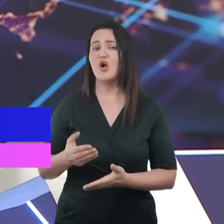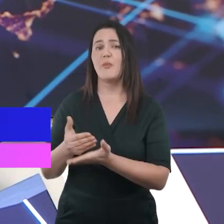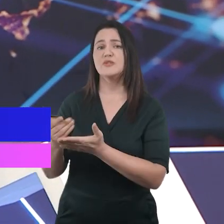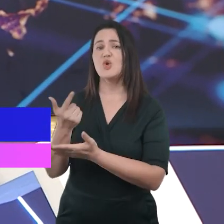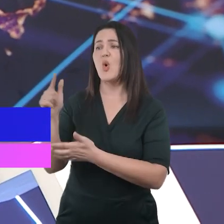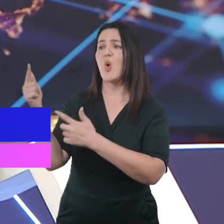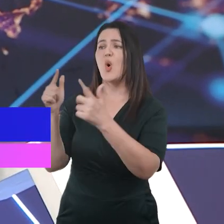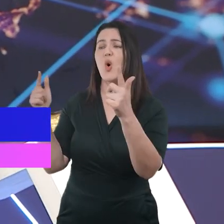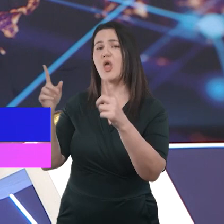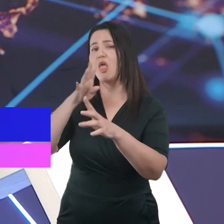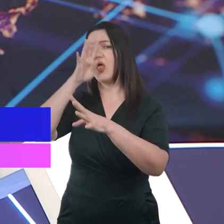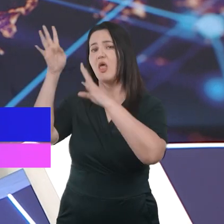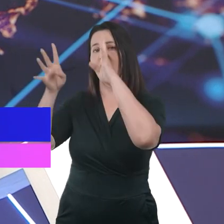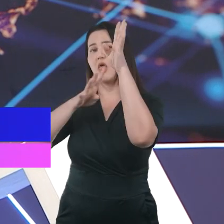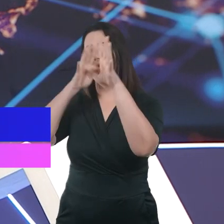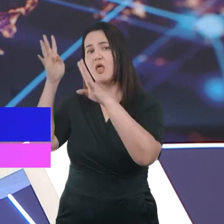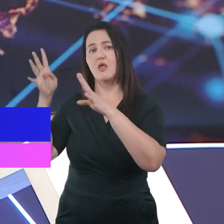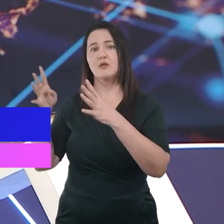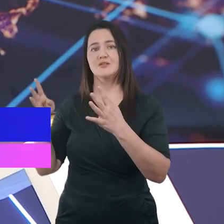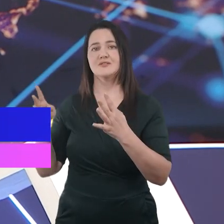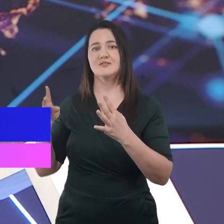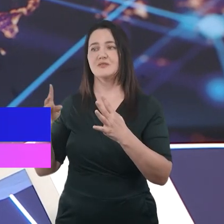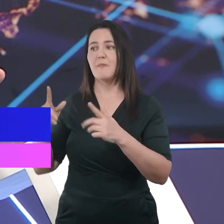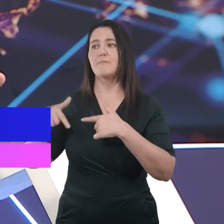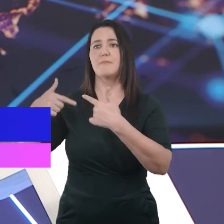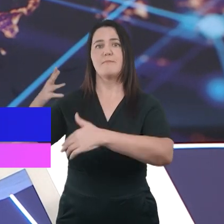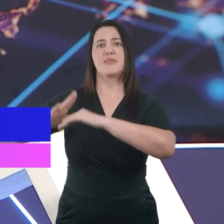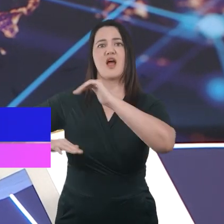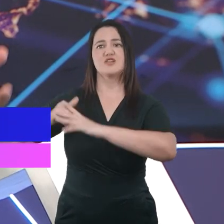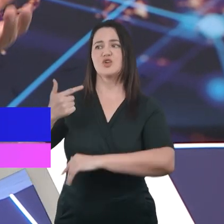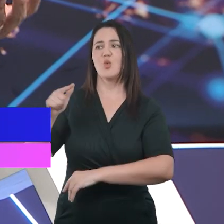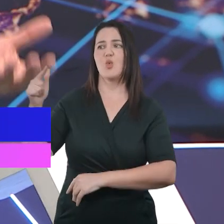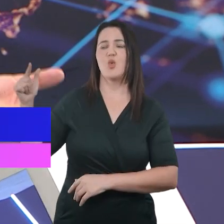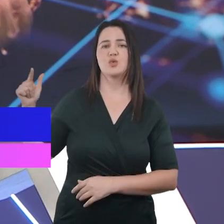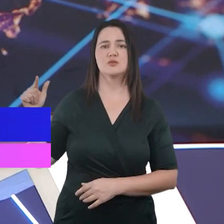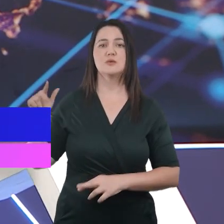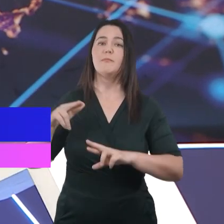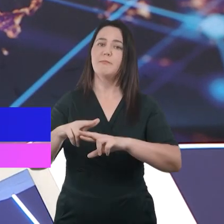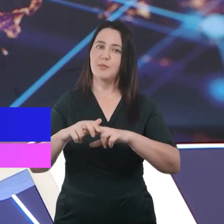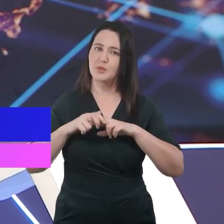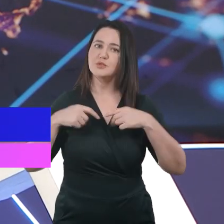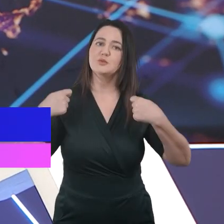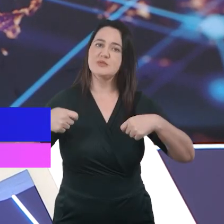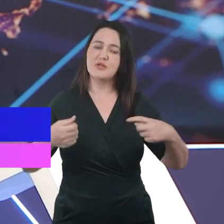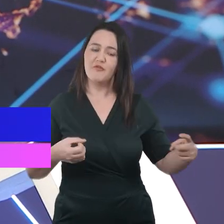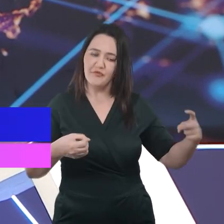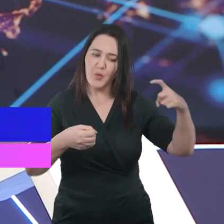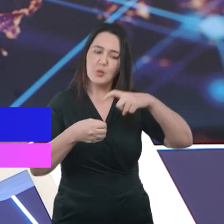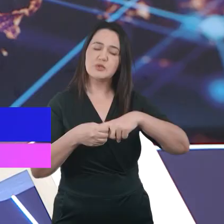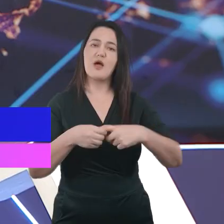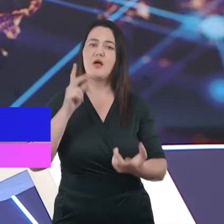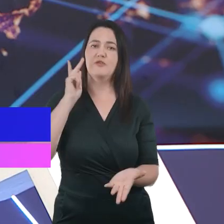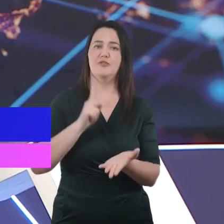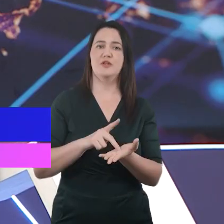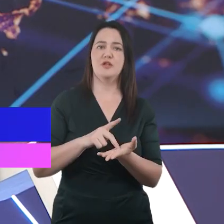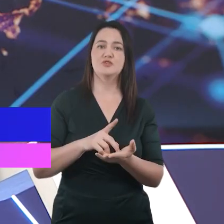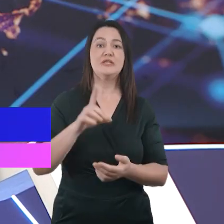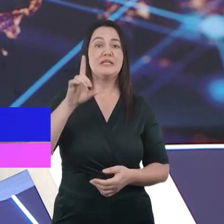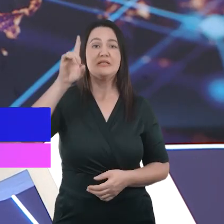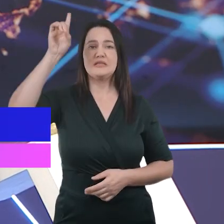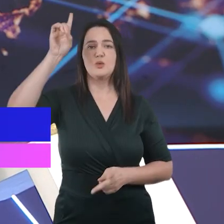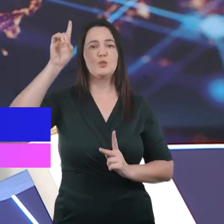que não são as práticas que Deus espera. Com isso, o resgate da verdade era necessário.